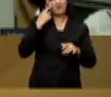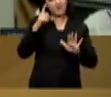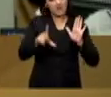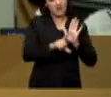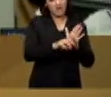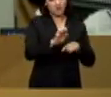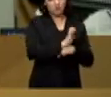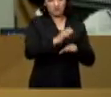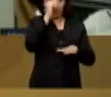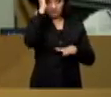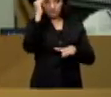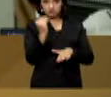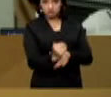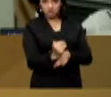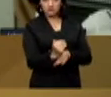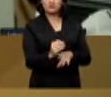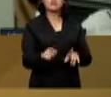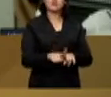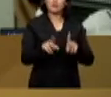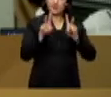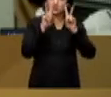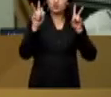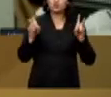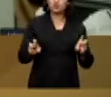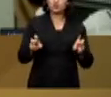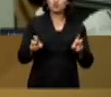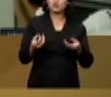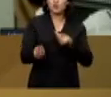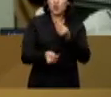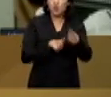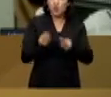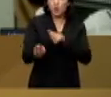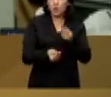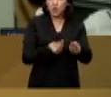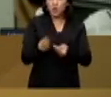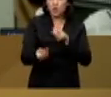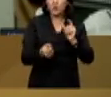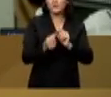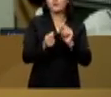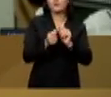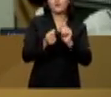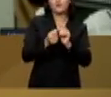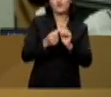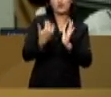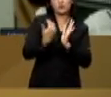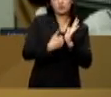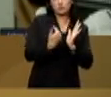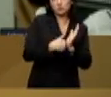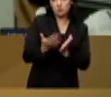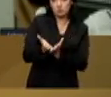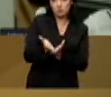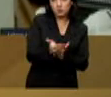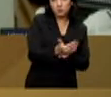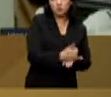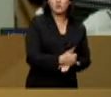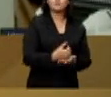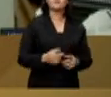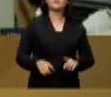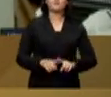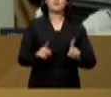Estado, inclusive no que toca aos próprios procedimentos de recolhimento. Ainda, não vislumbro